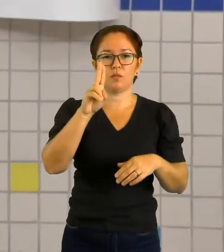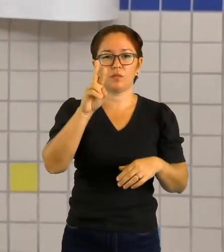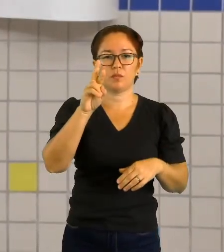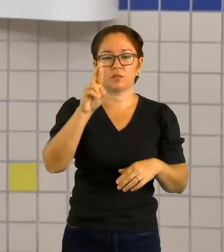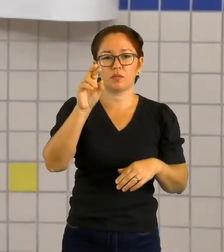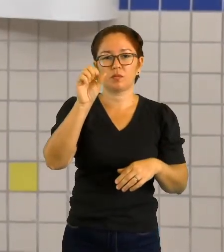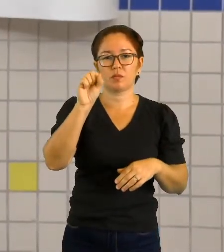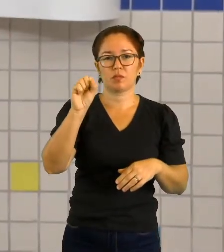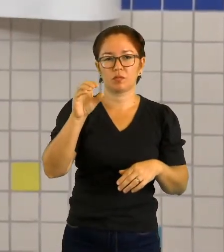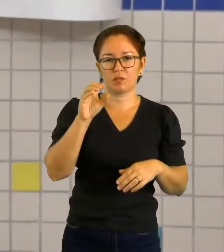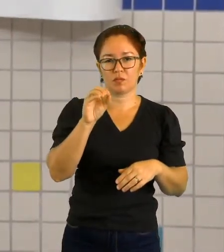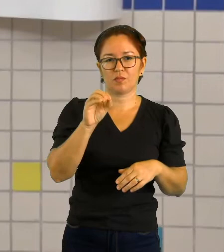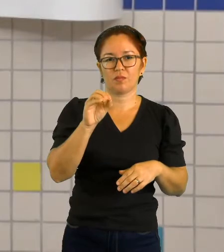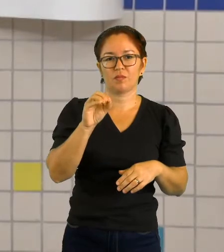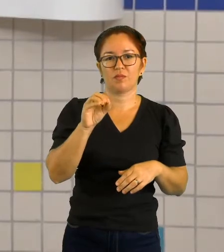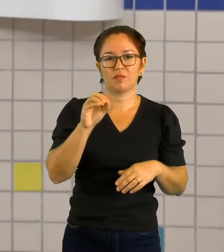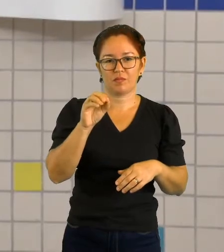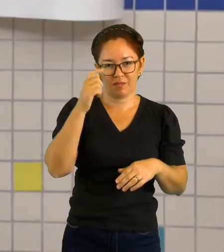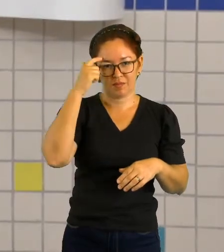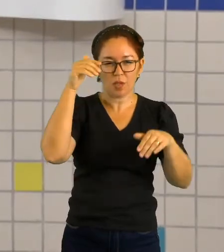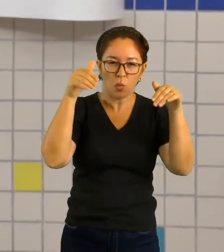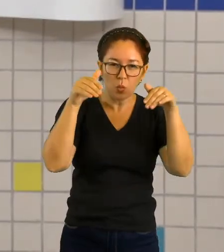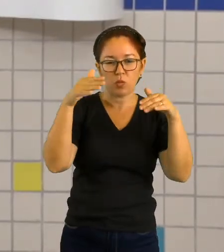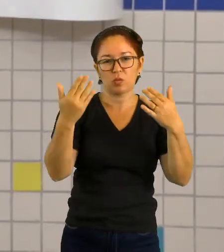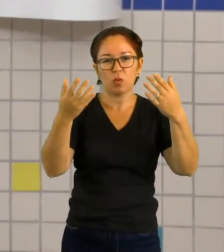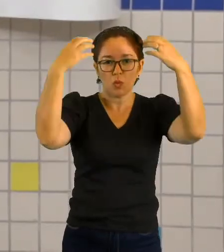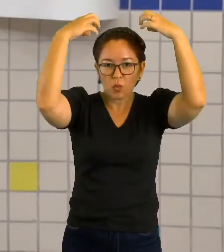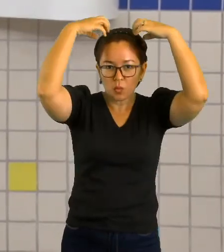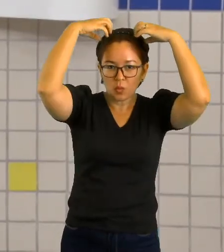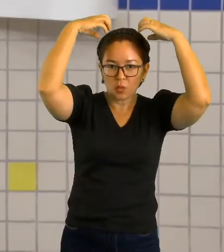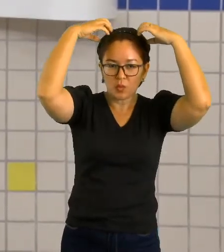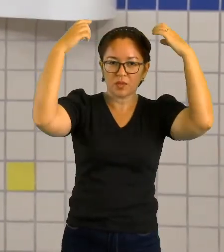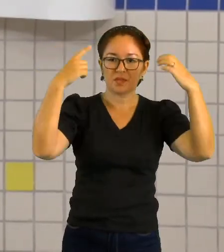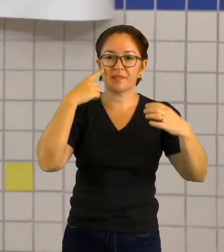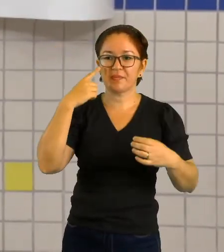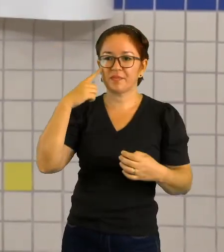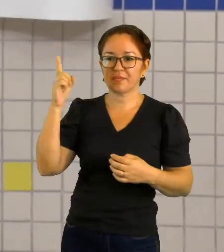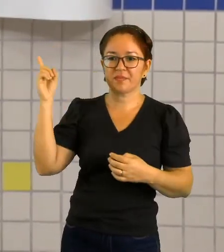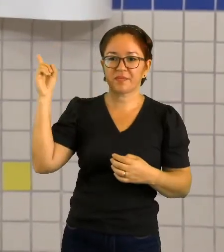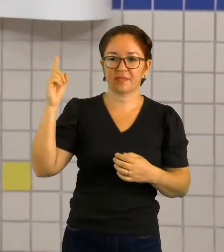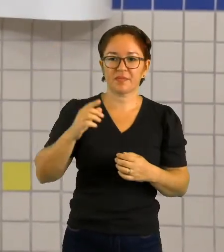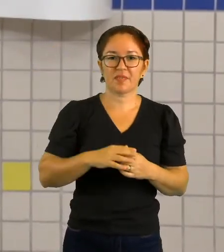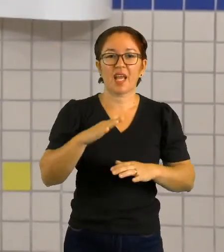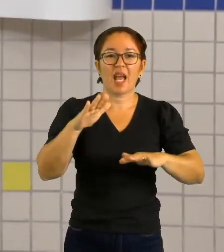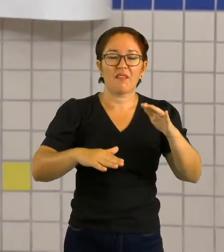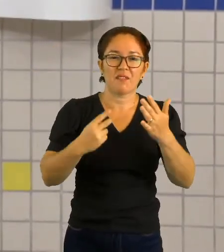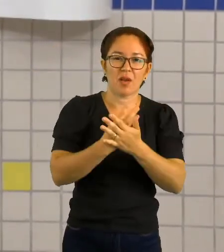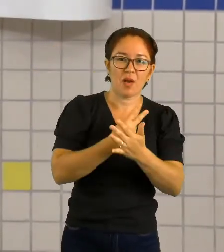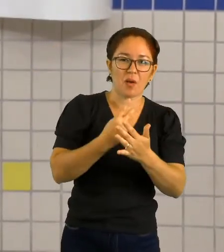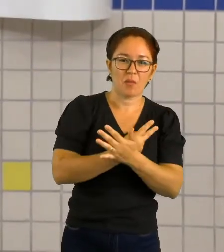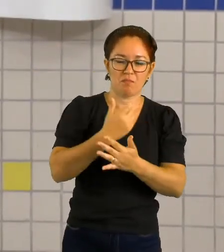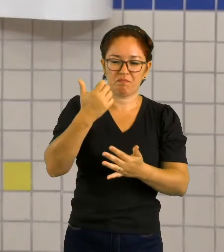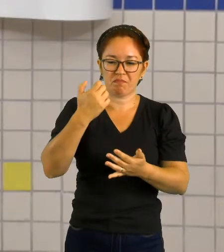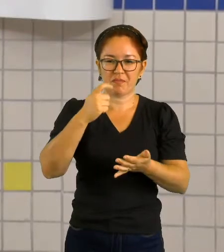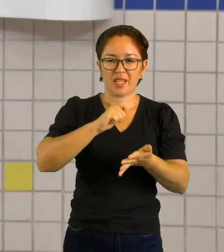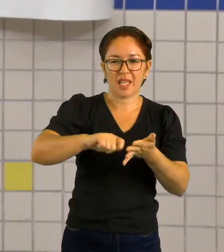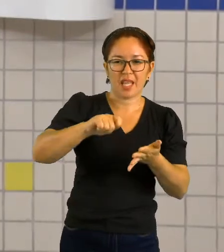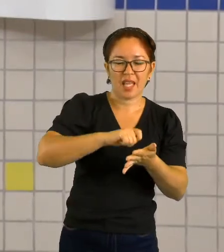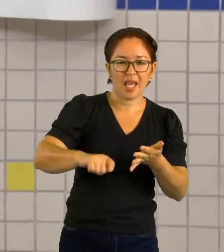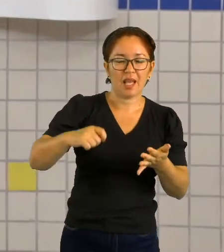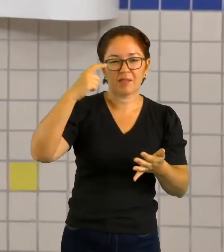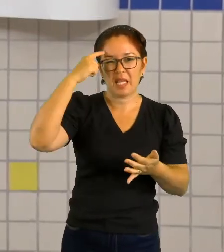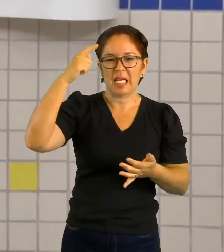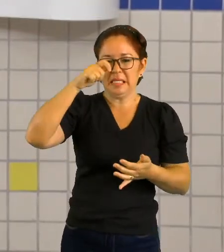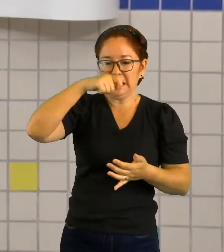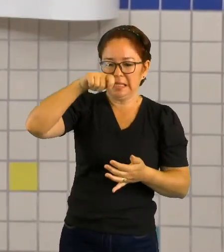Osso. Aí você esqueceu de colocar uma letrinha. Tem aluno que vai lá, risca tudo. Não, isso não